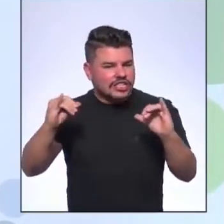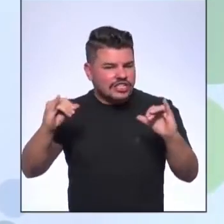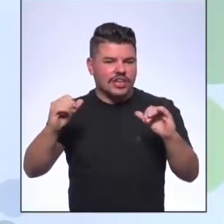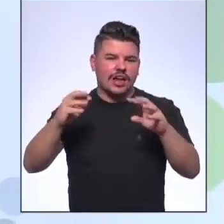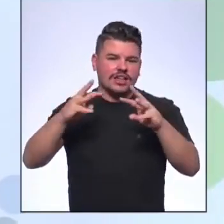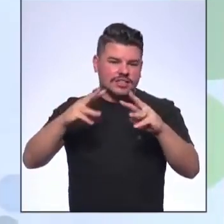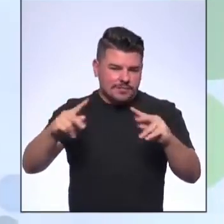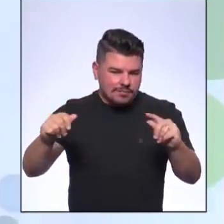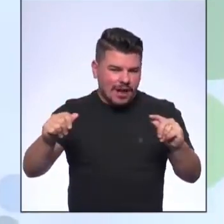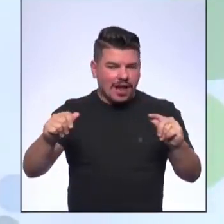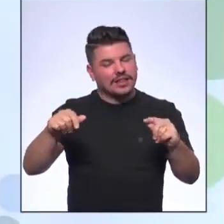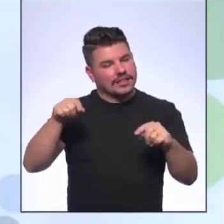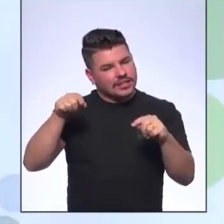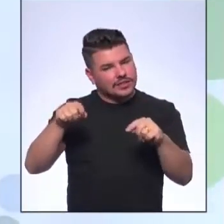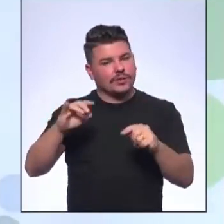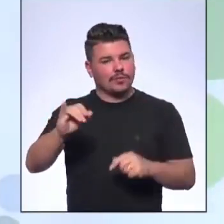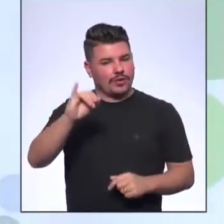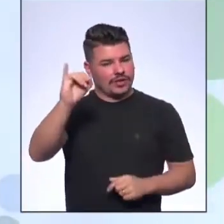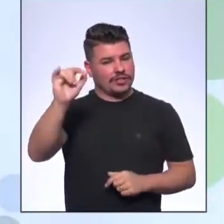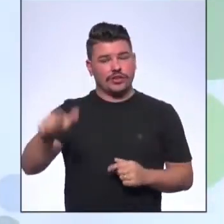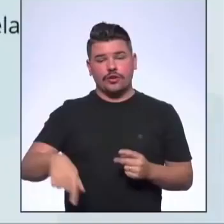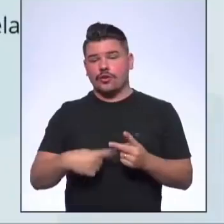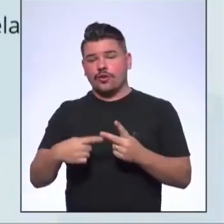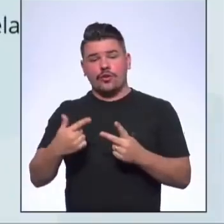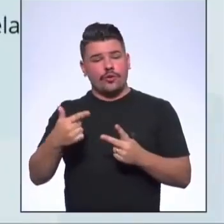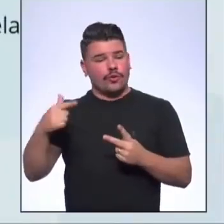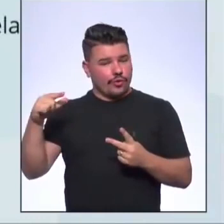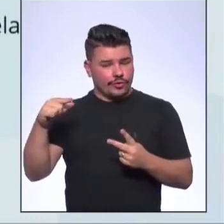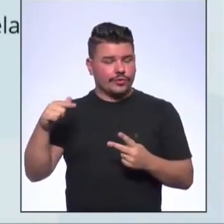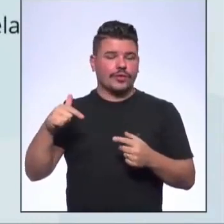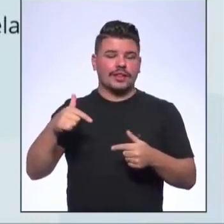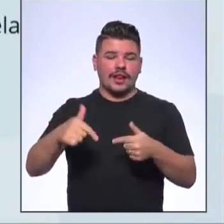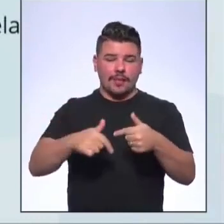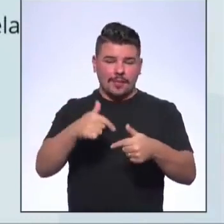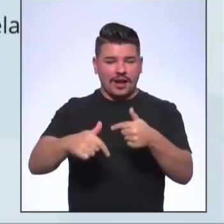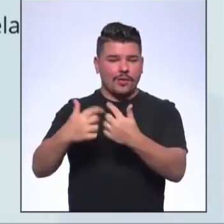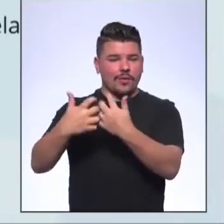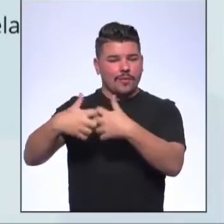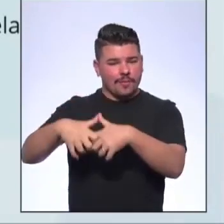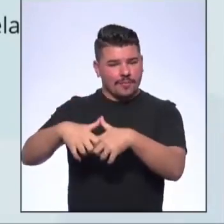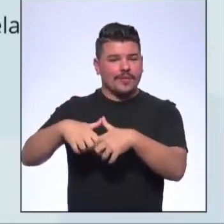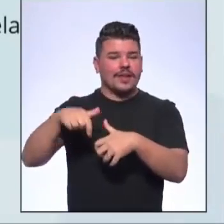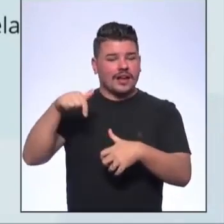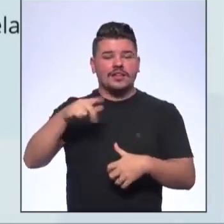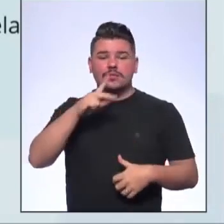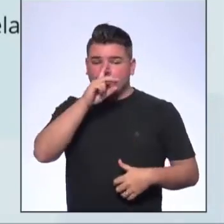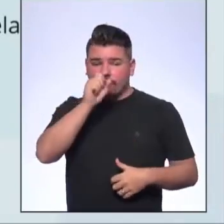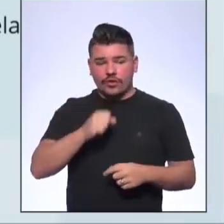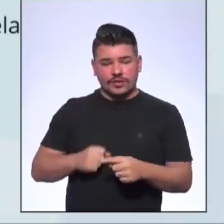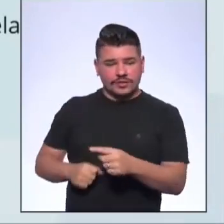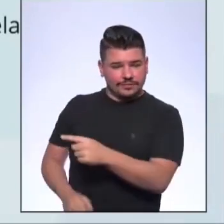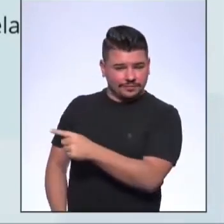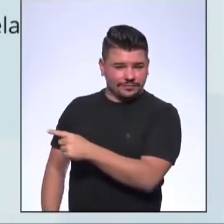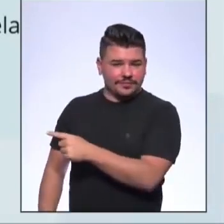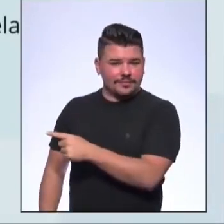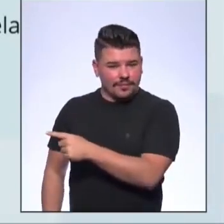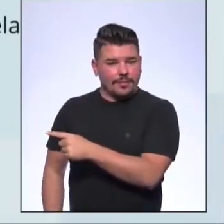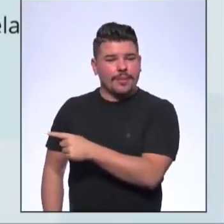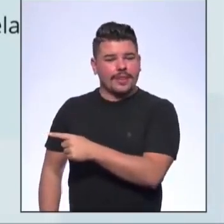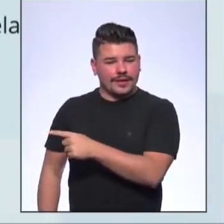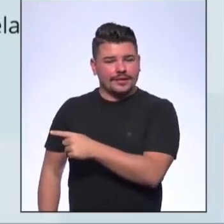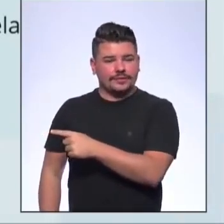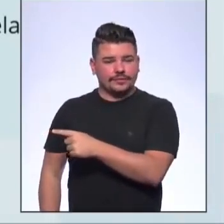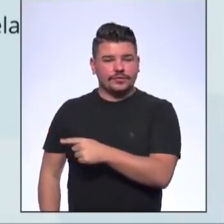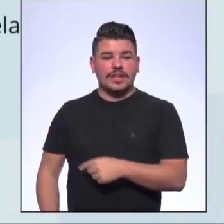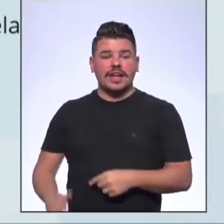Esse conceito é importante. Outro conceito importante, trabalho mecânico, tá lá embaixo, ó. Uma força aplicada, né? Multiplicada